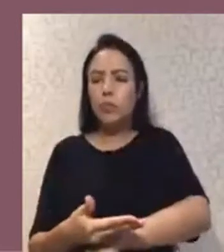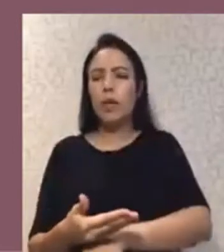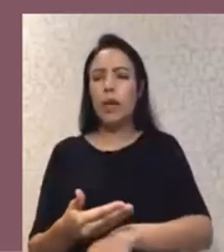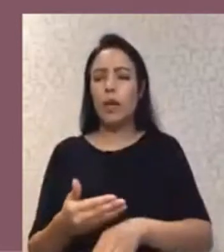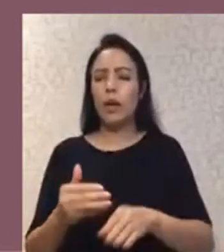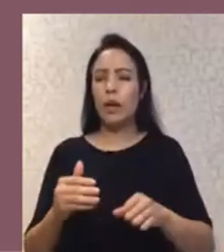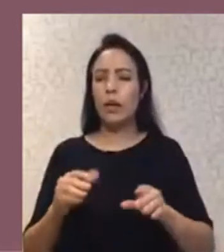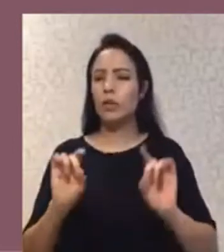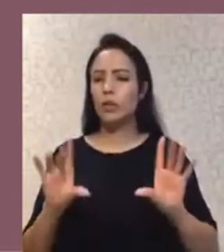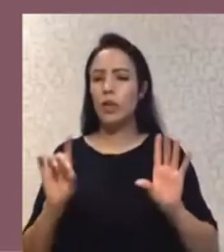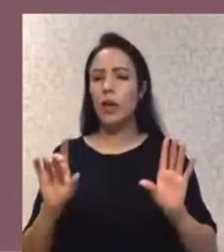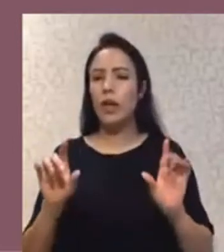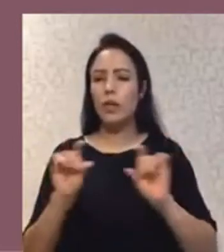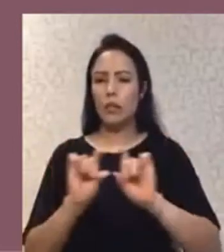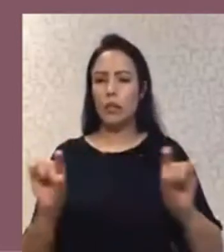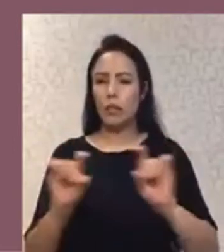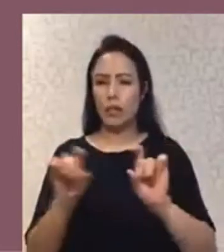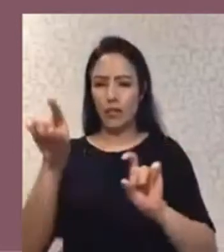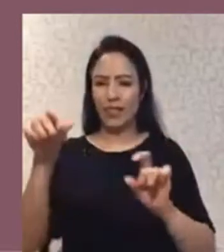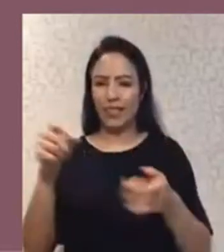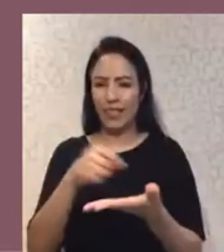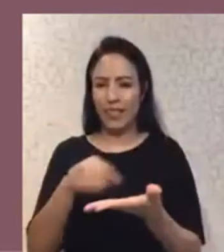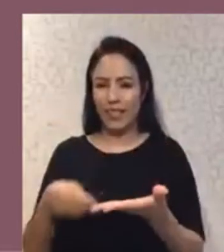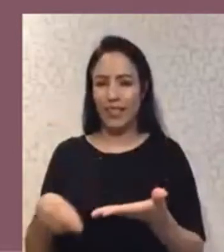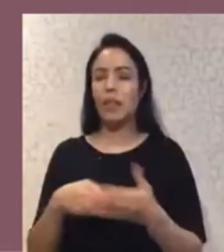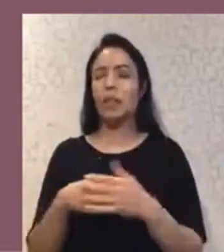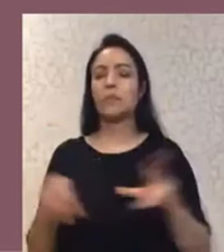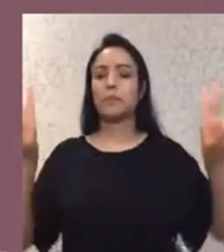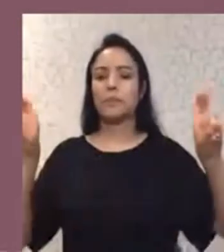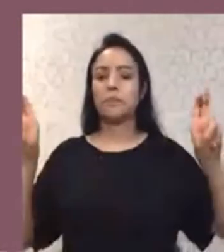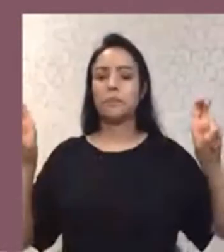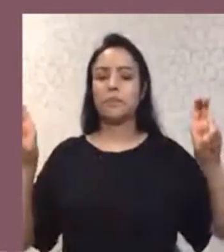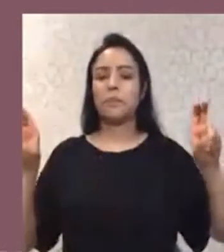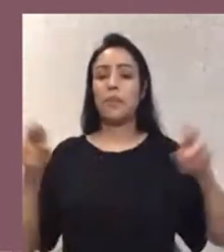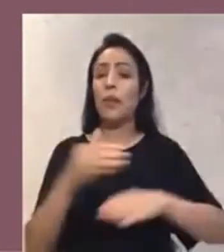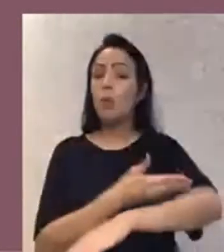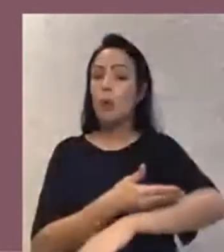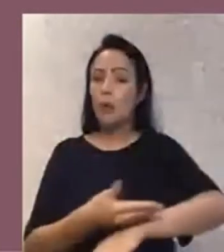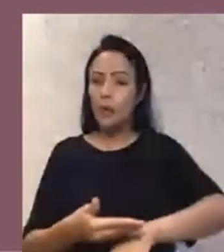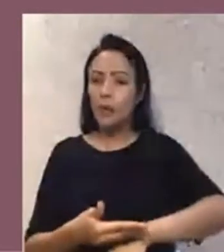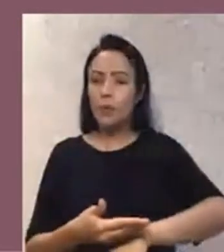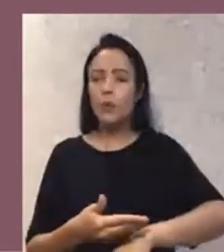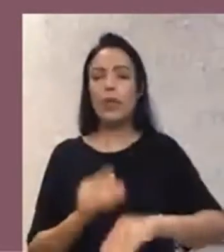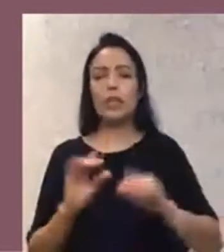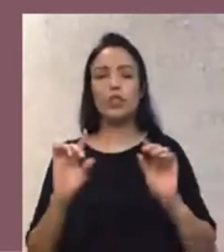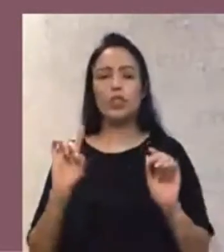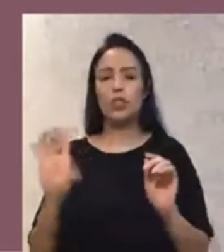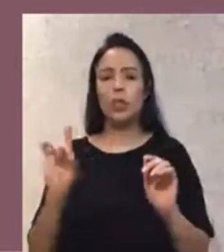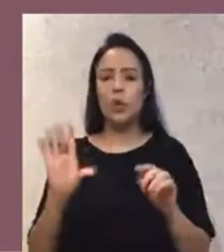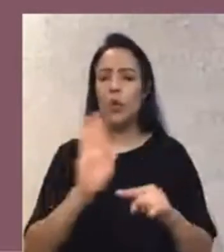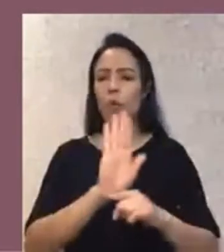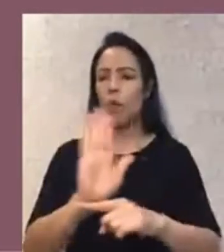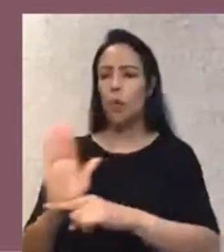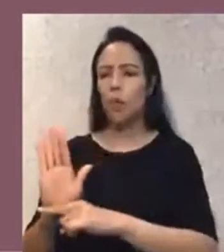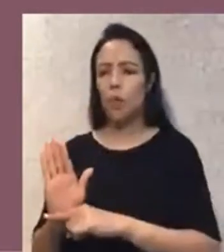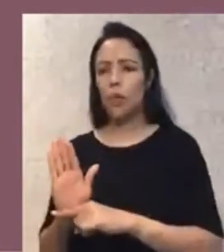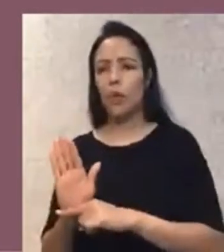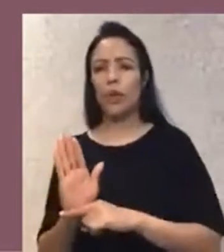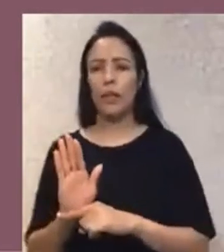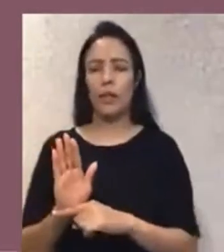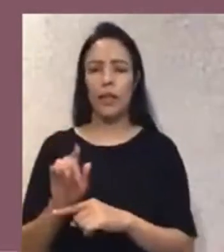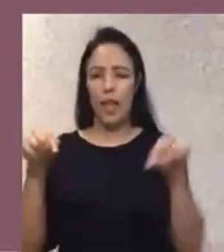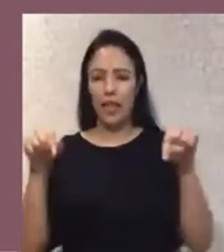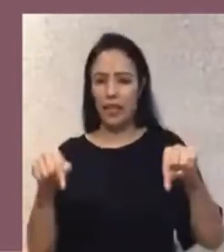sua que diz, abre aspas, o branco não é apenas favorecido nessa estrutura